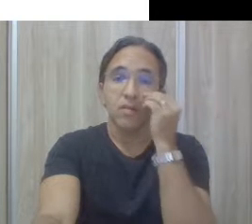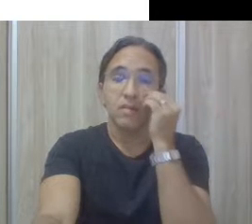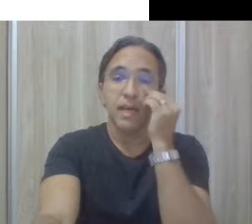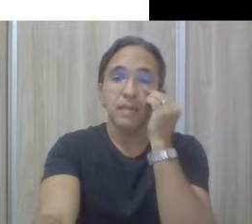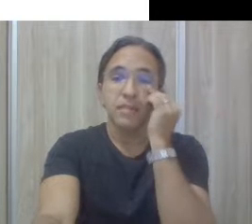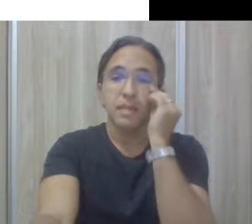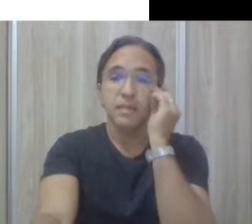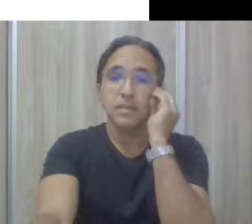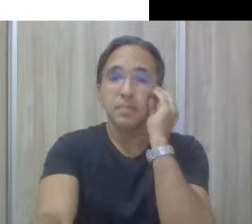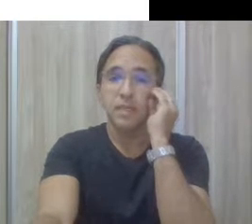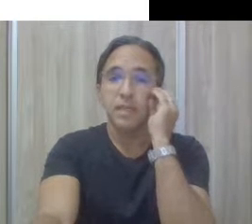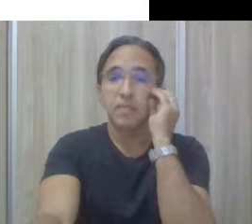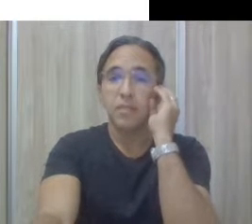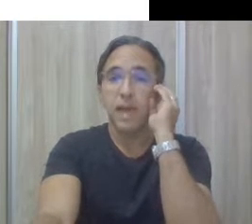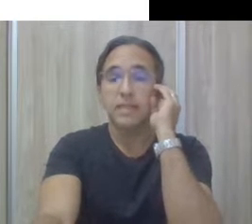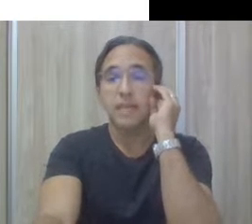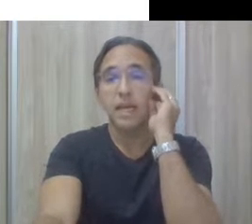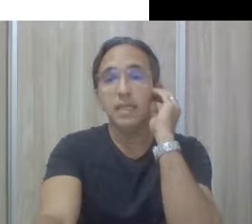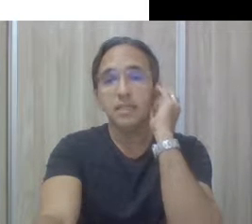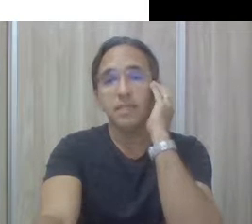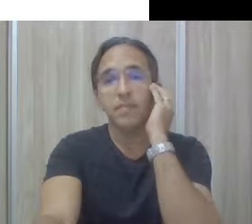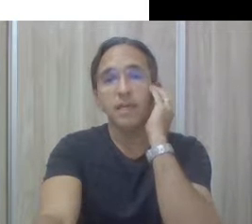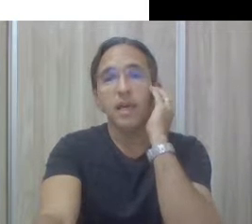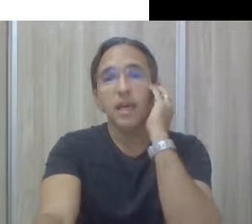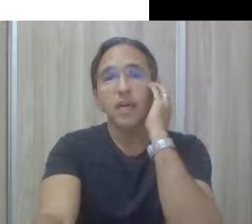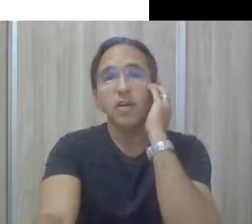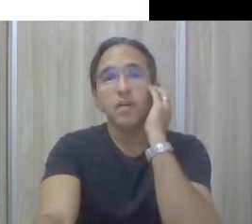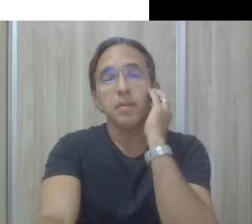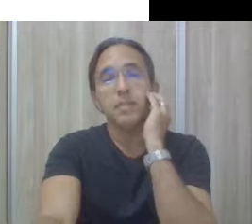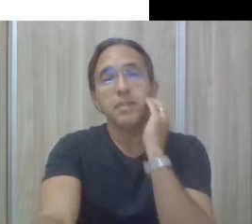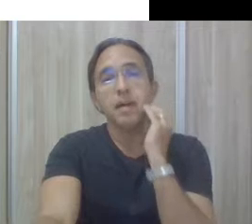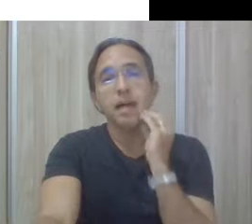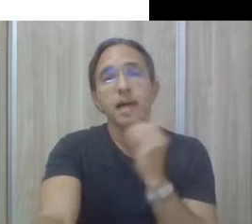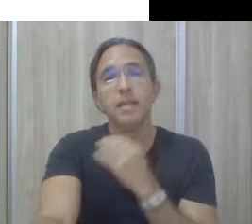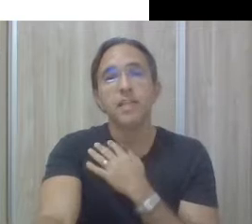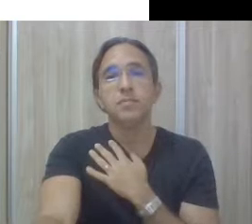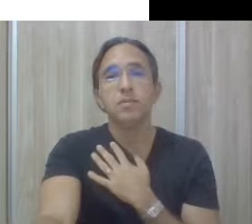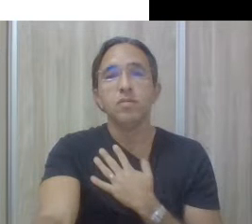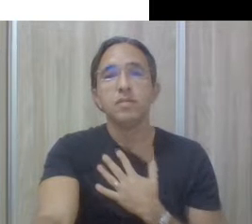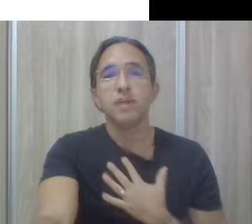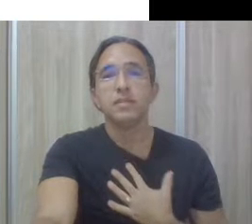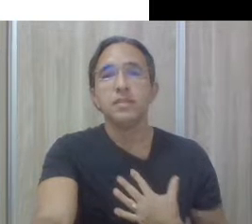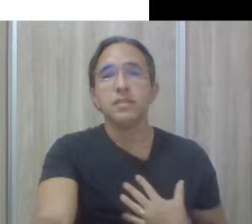gente tem contato também com a disciplina, sobre as leis, que, por exemplo, a